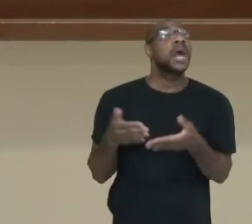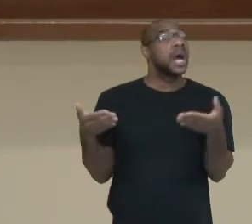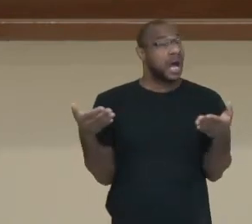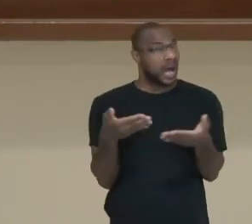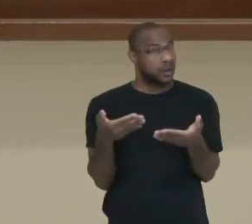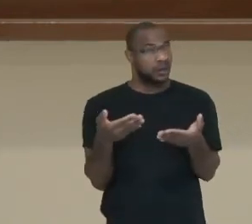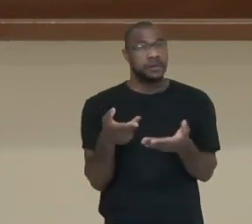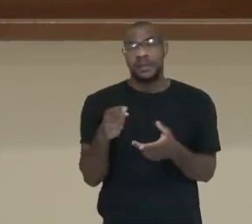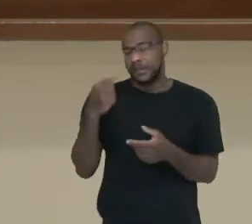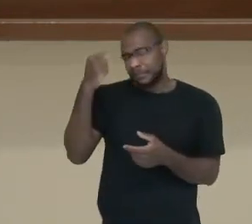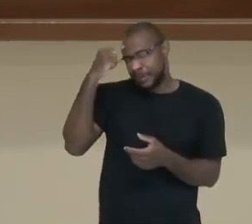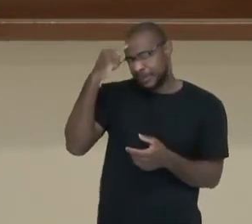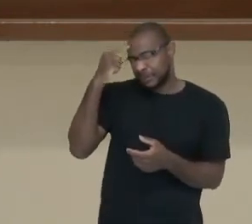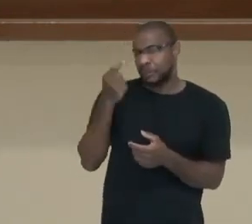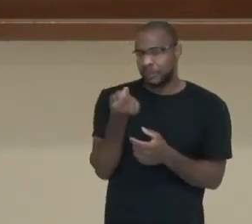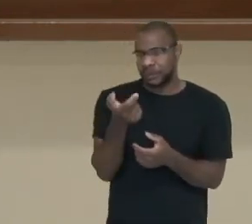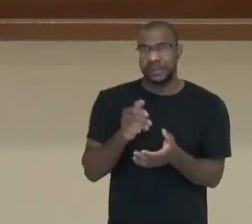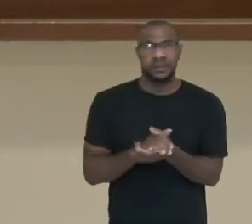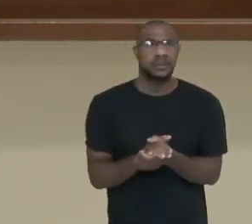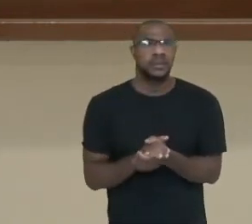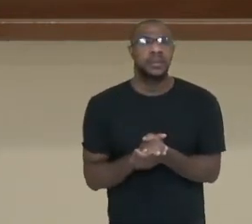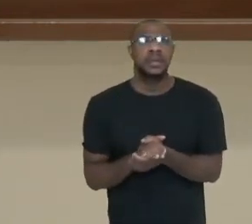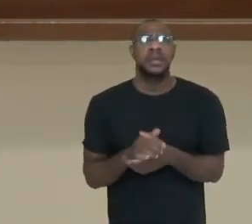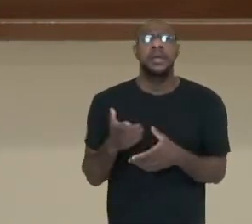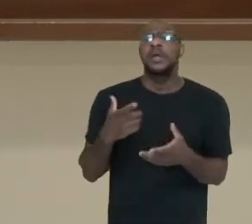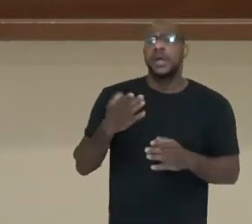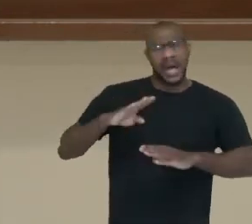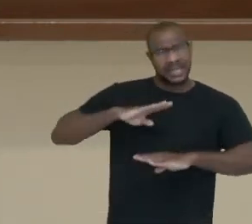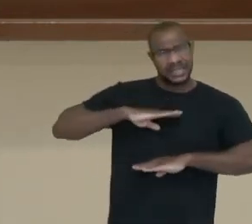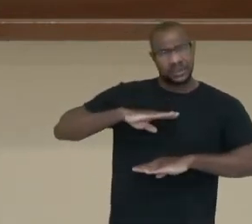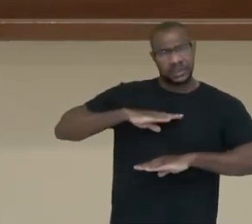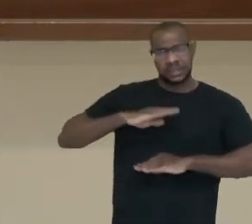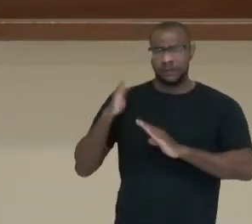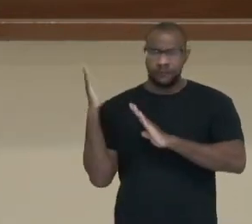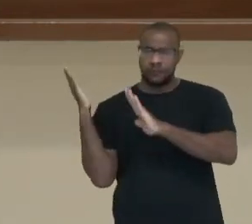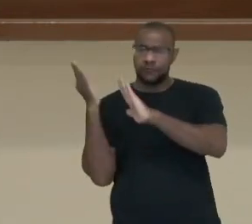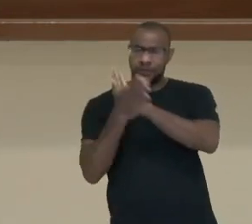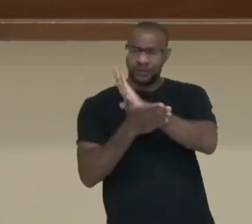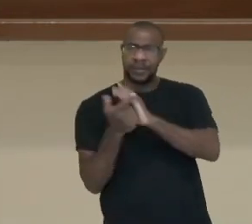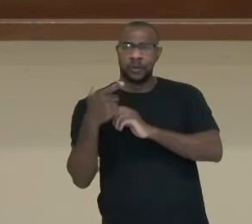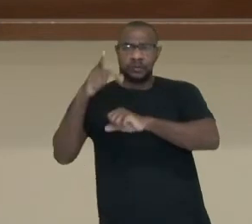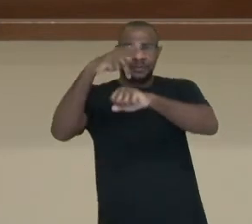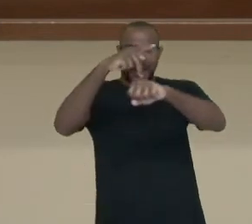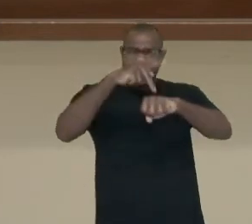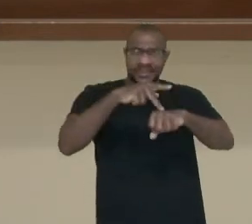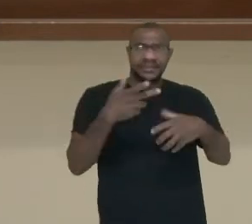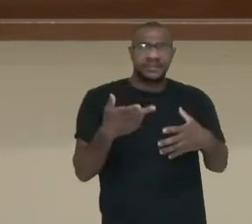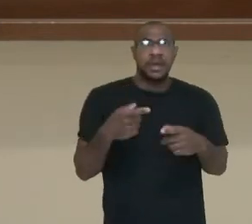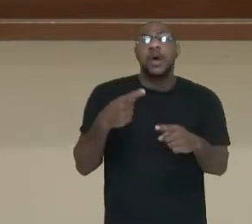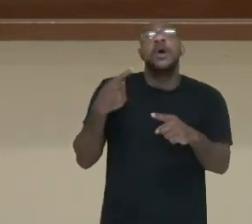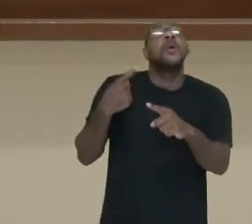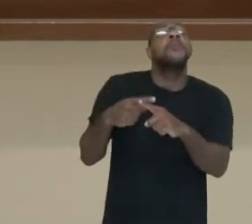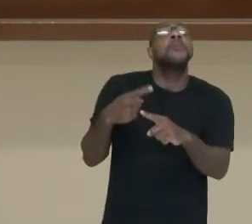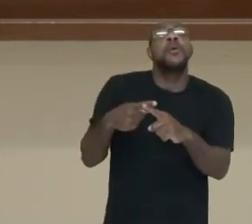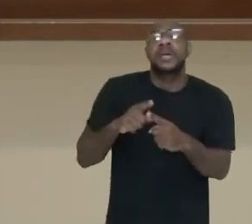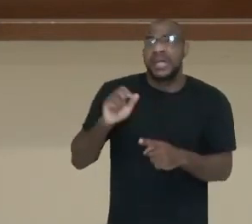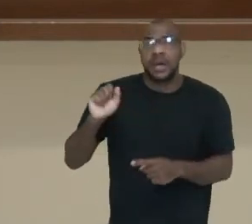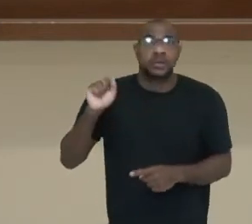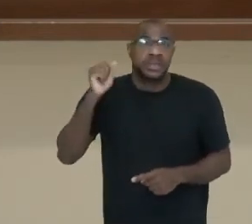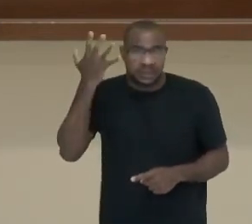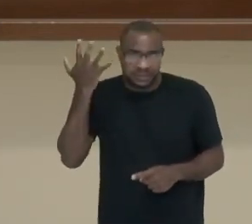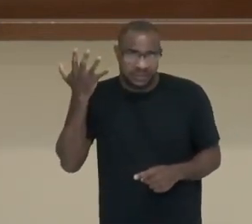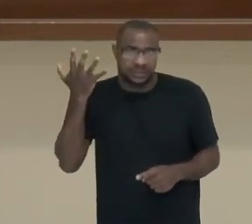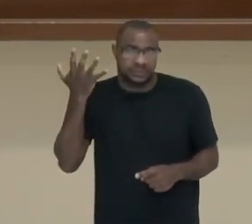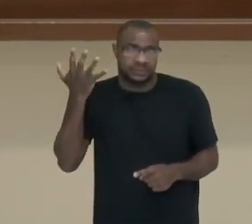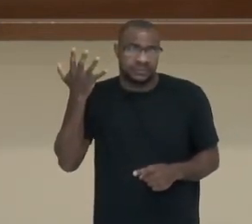quero que vocês reflitam um pouquinho sobre essa situação, fuga de cérebros. Por que aconteceu na Rússia